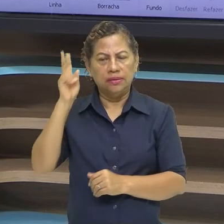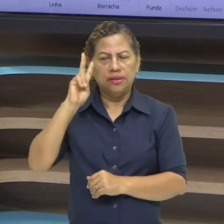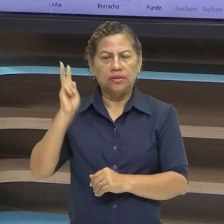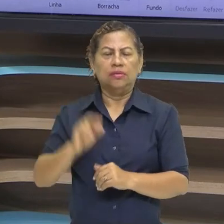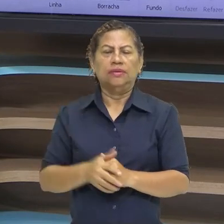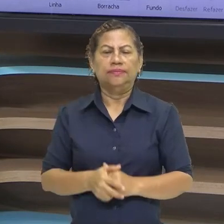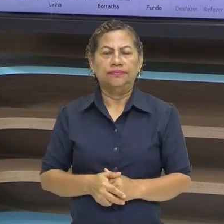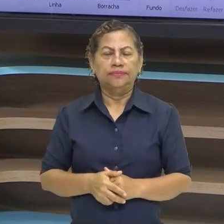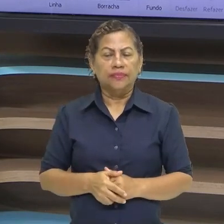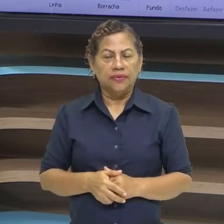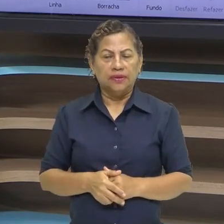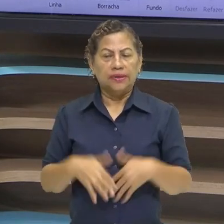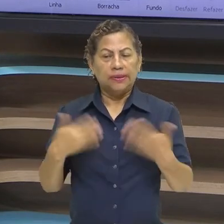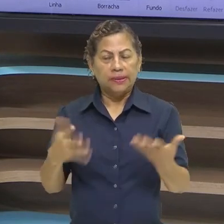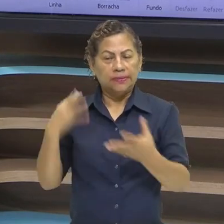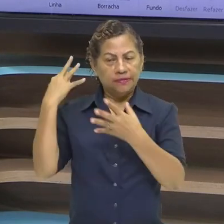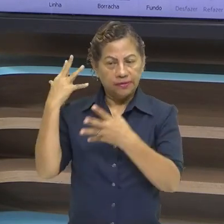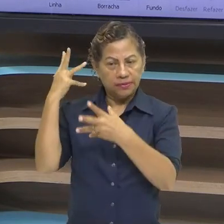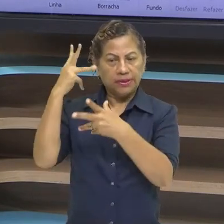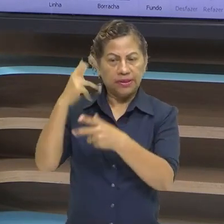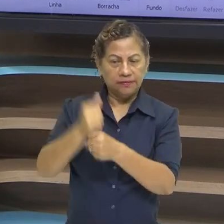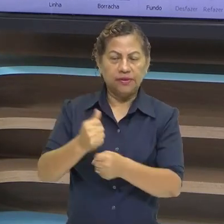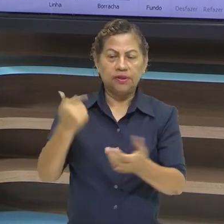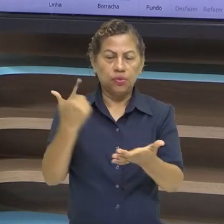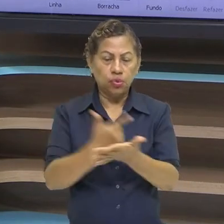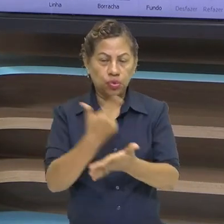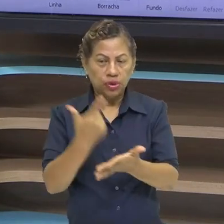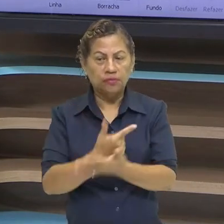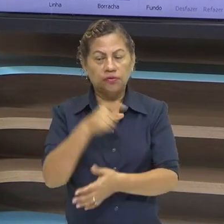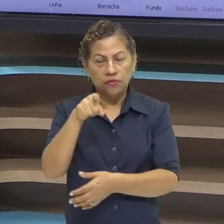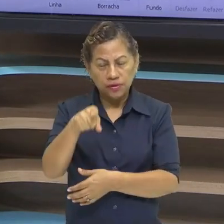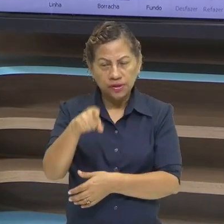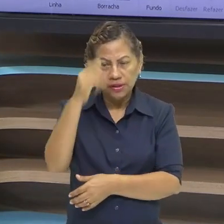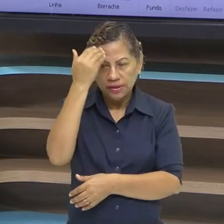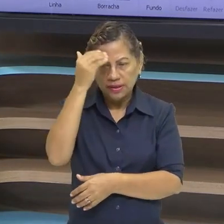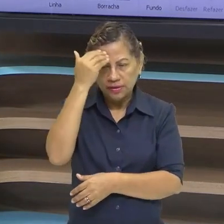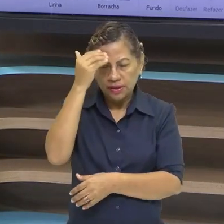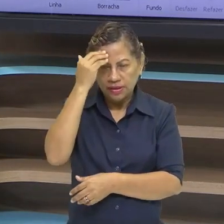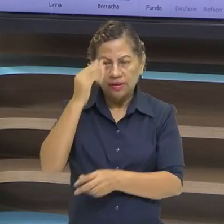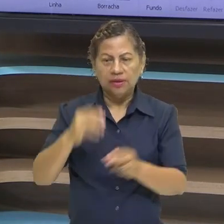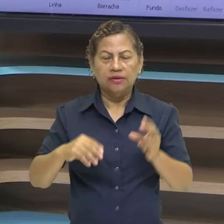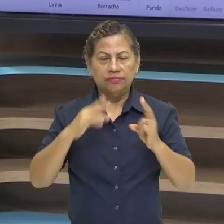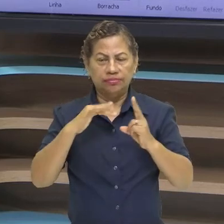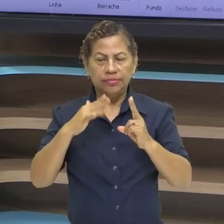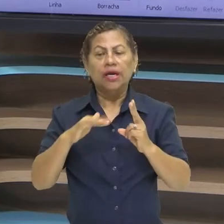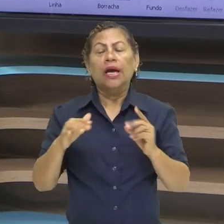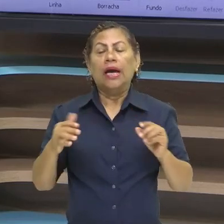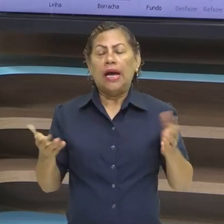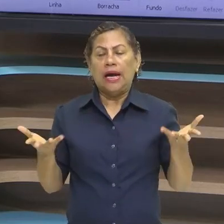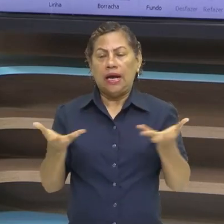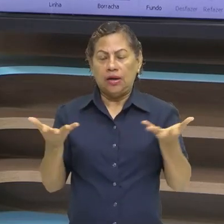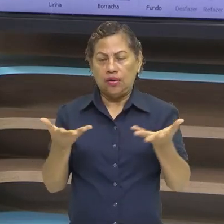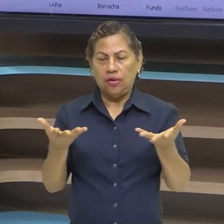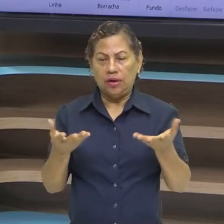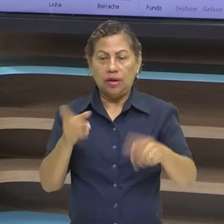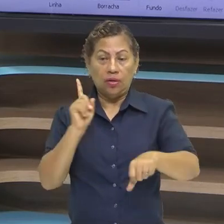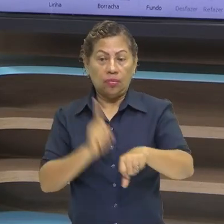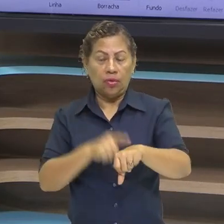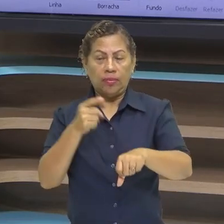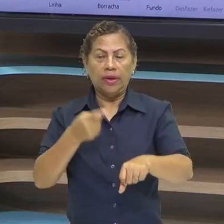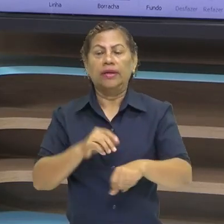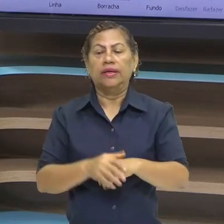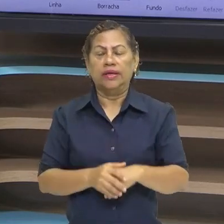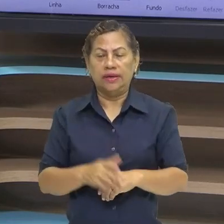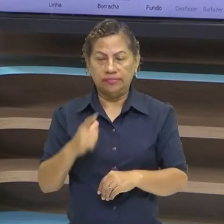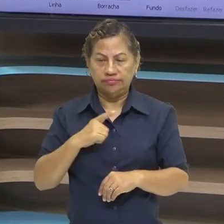essa foi a nossa revisão, espero que vocês tenham entendido. E agora chegou o momento da nossa interatividade, né, para